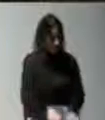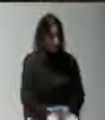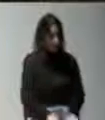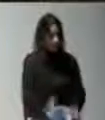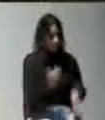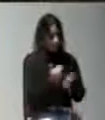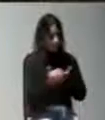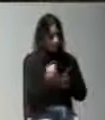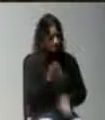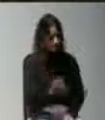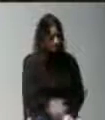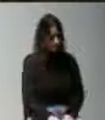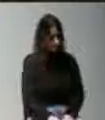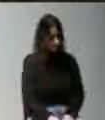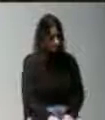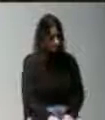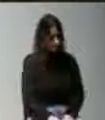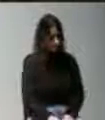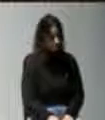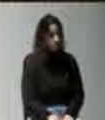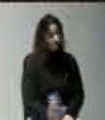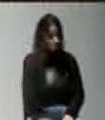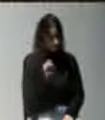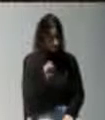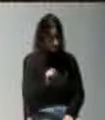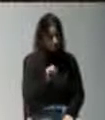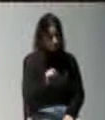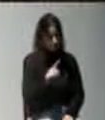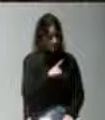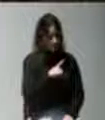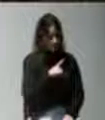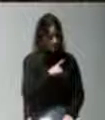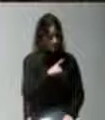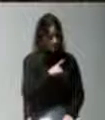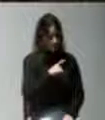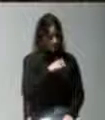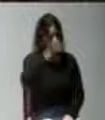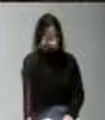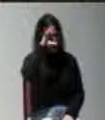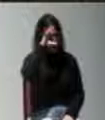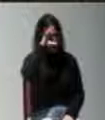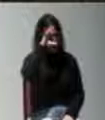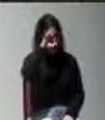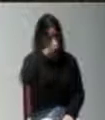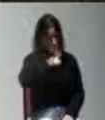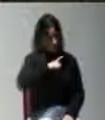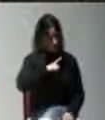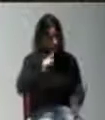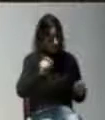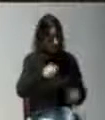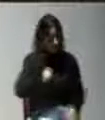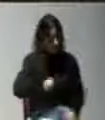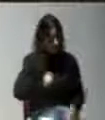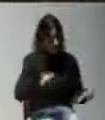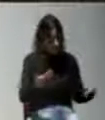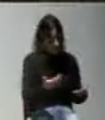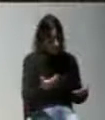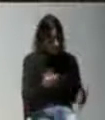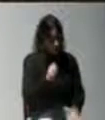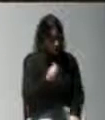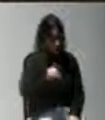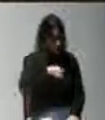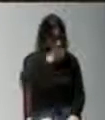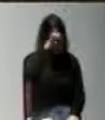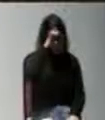Começo assim. Os que têm memória são capazes de viver no presente. Os que não têm,